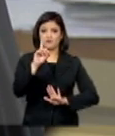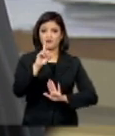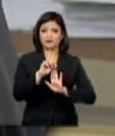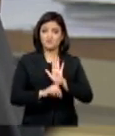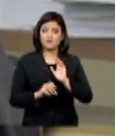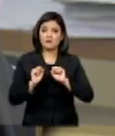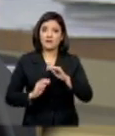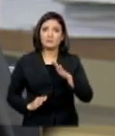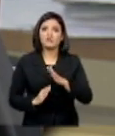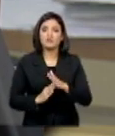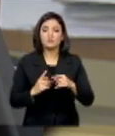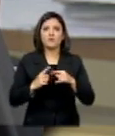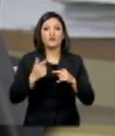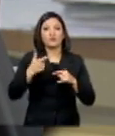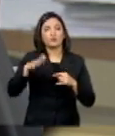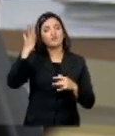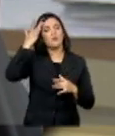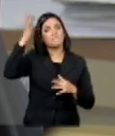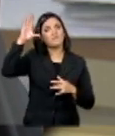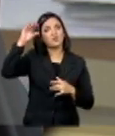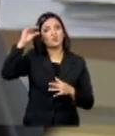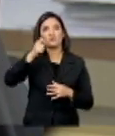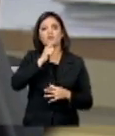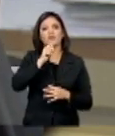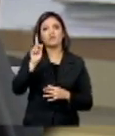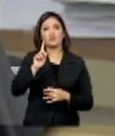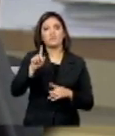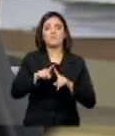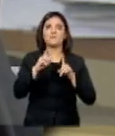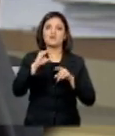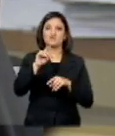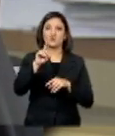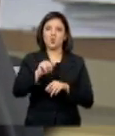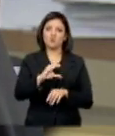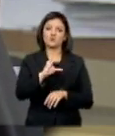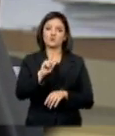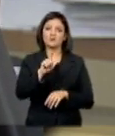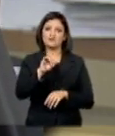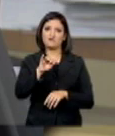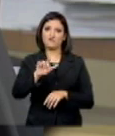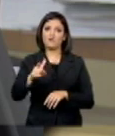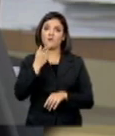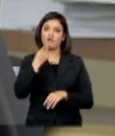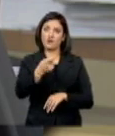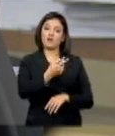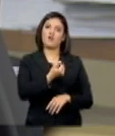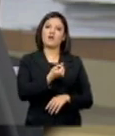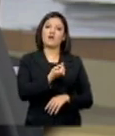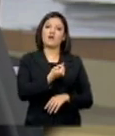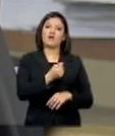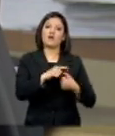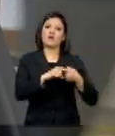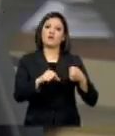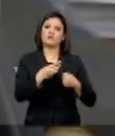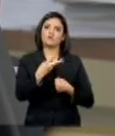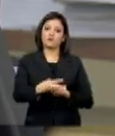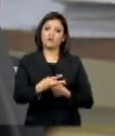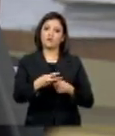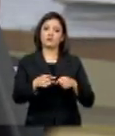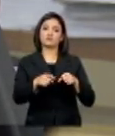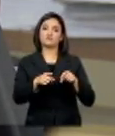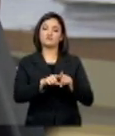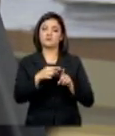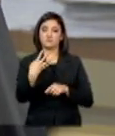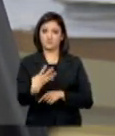maturidade o código civil o faz nos artigos 3º e 4º nos artigos 3º